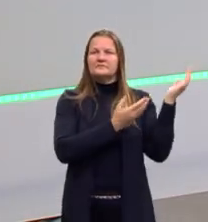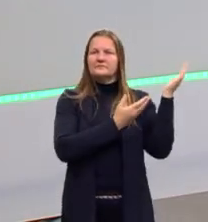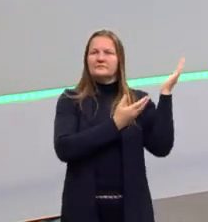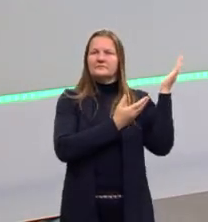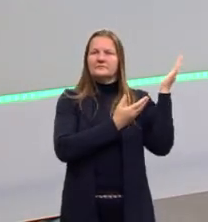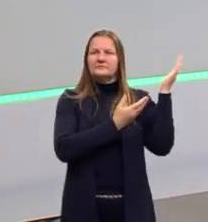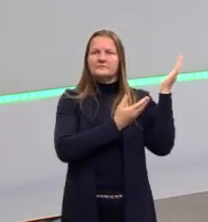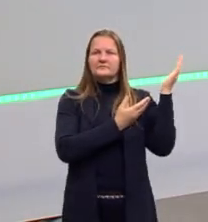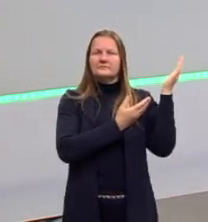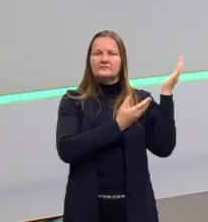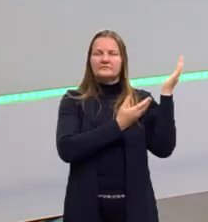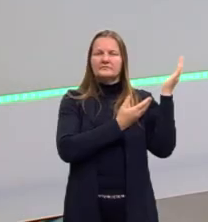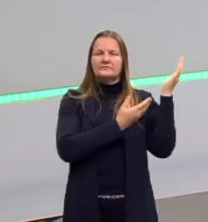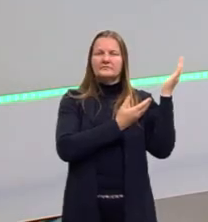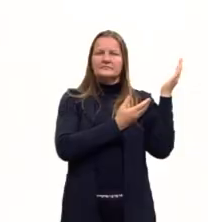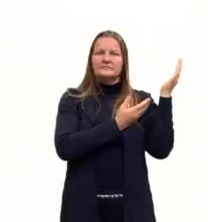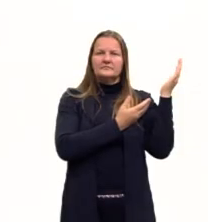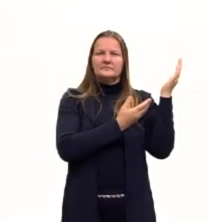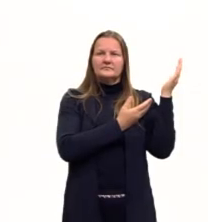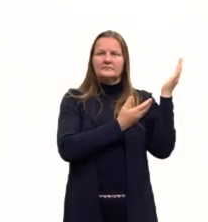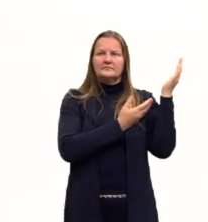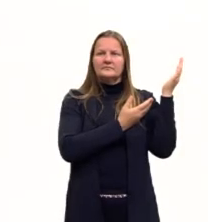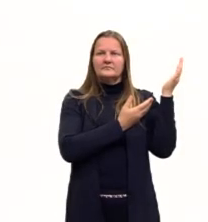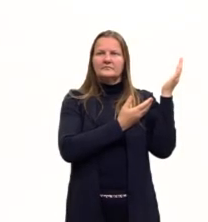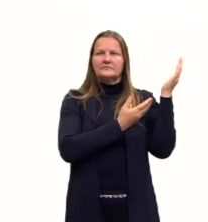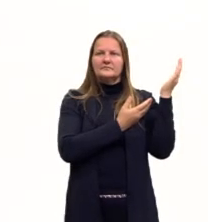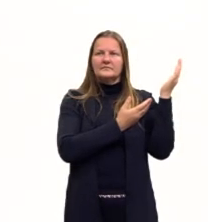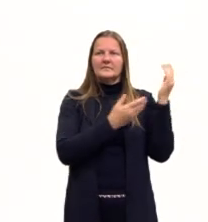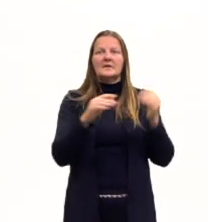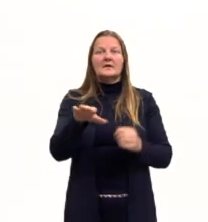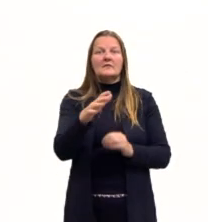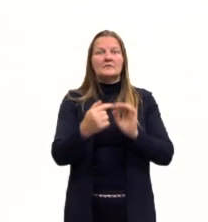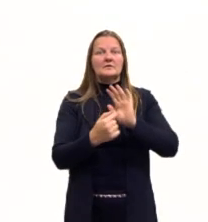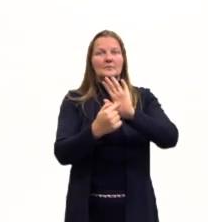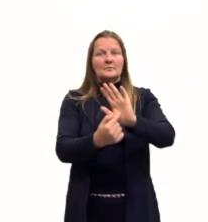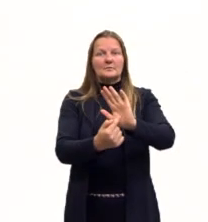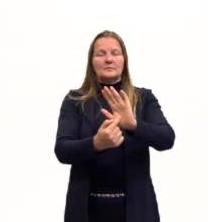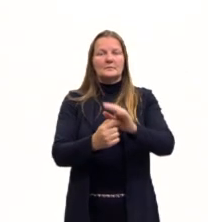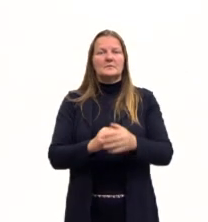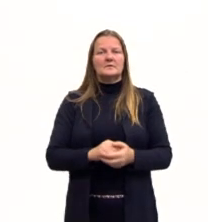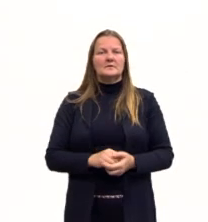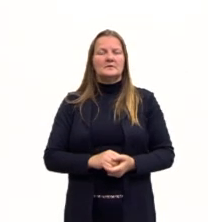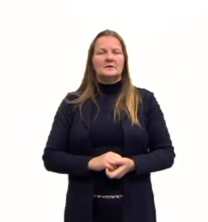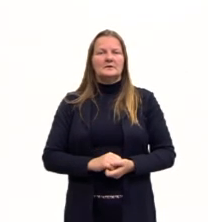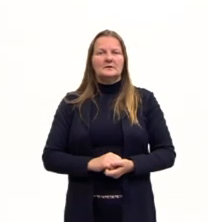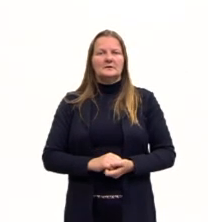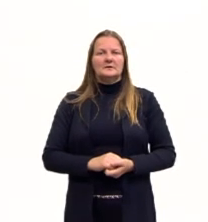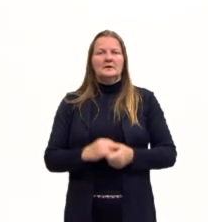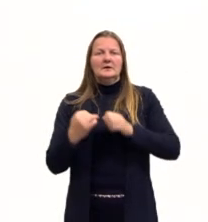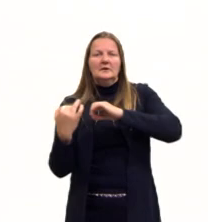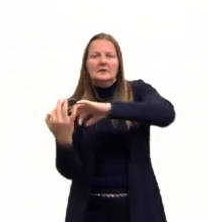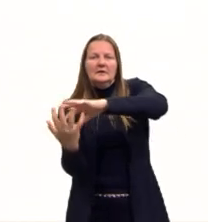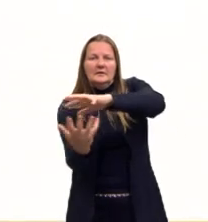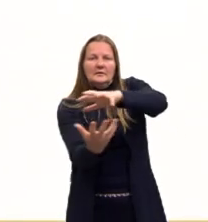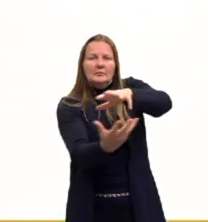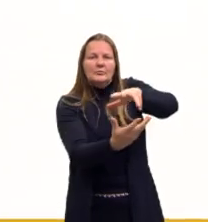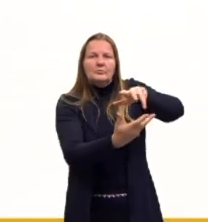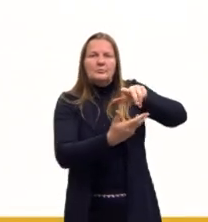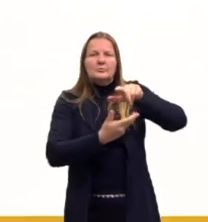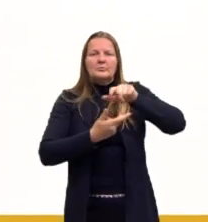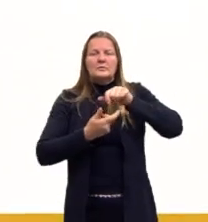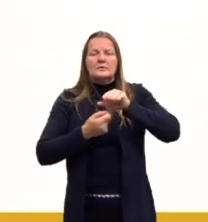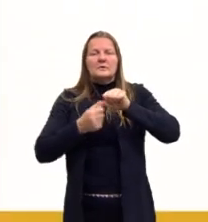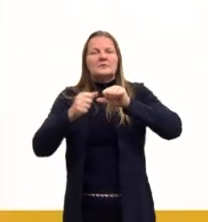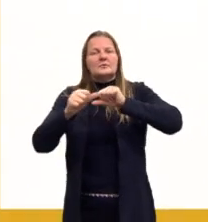é uma coisa que pode aparecer para vocês aí é justamente que o planeta terra né não nosso